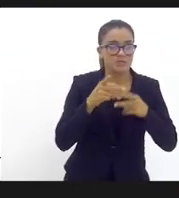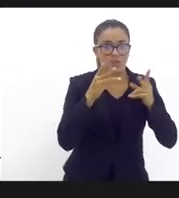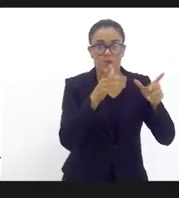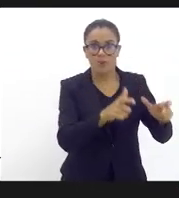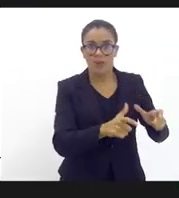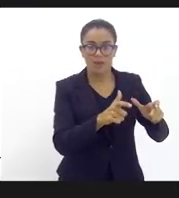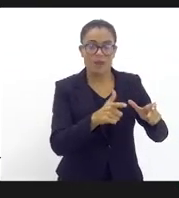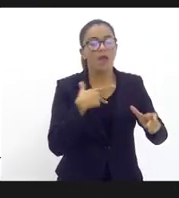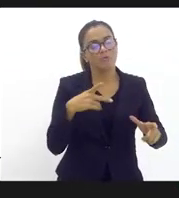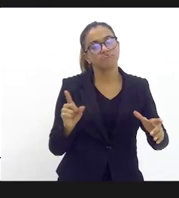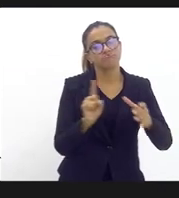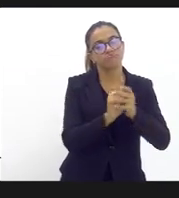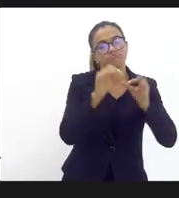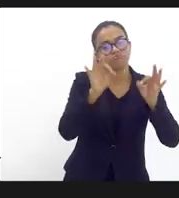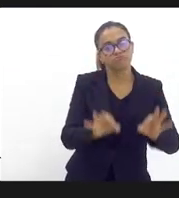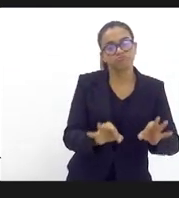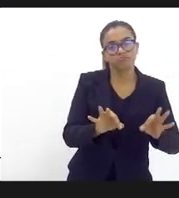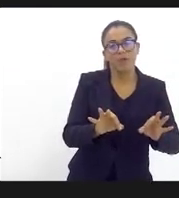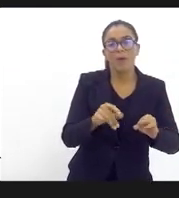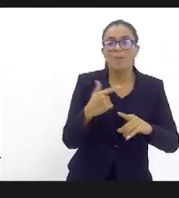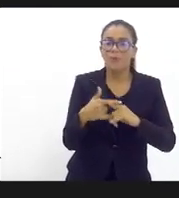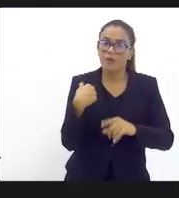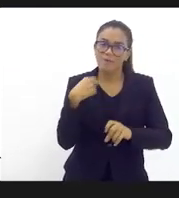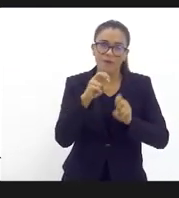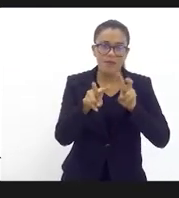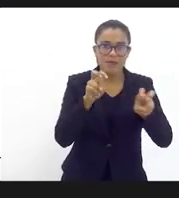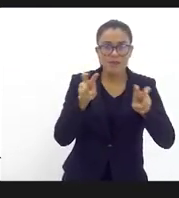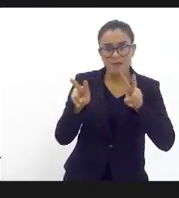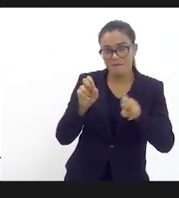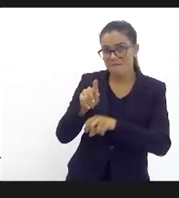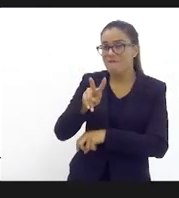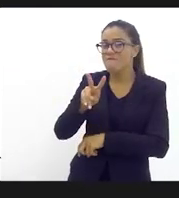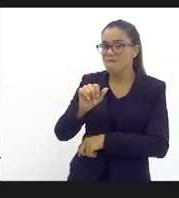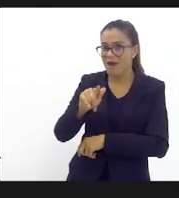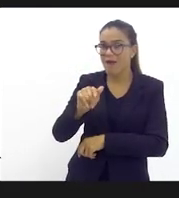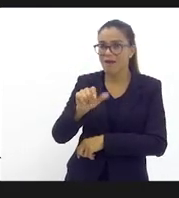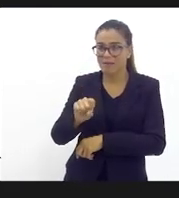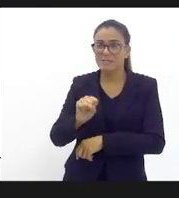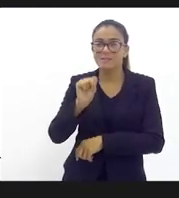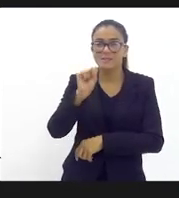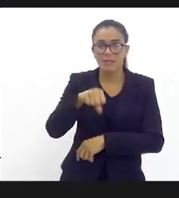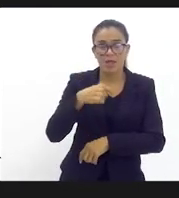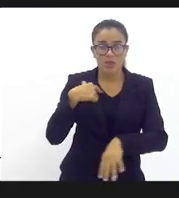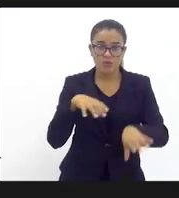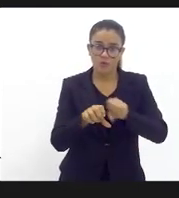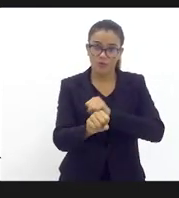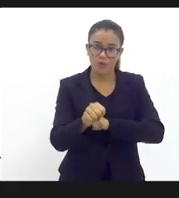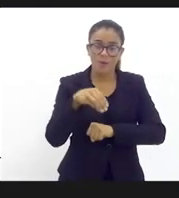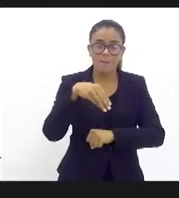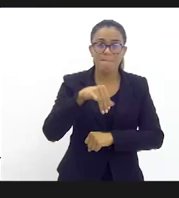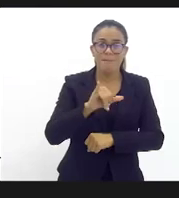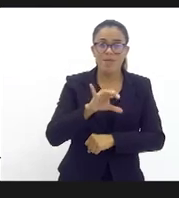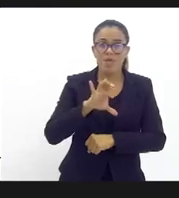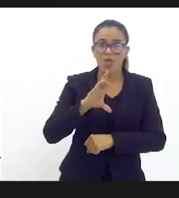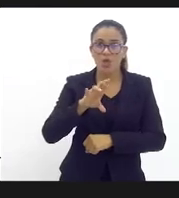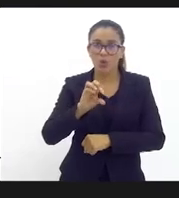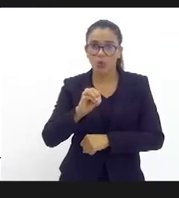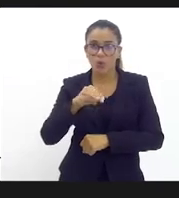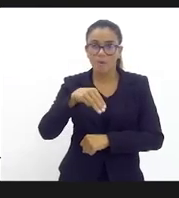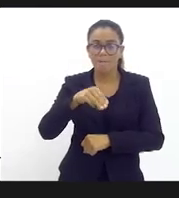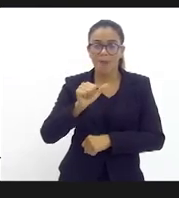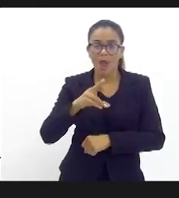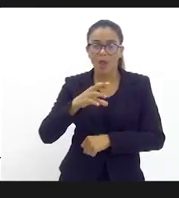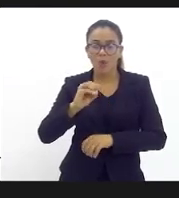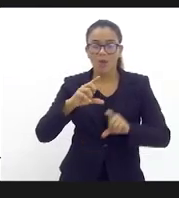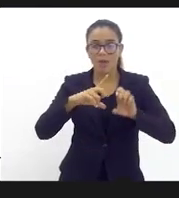inserido verdadeiramente. Porque também a gente vê algumas vagas, algumas empresas, eu sou formado em micro e macro empreendedorismo, através do